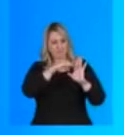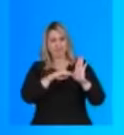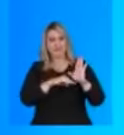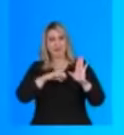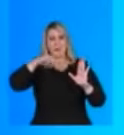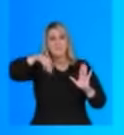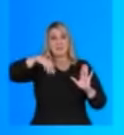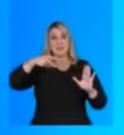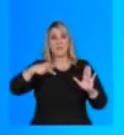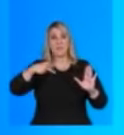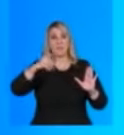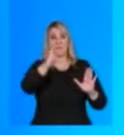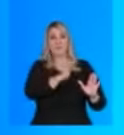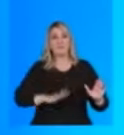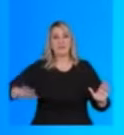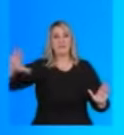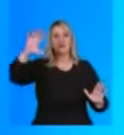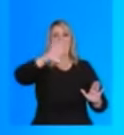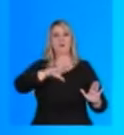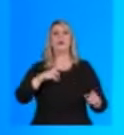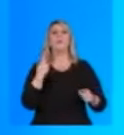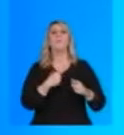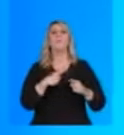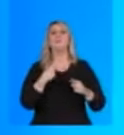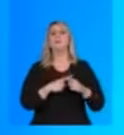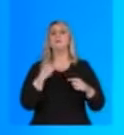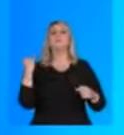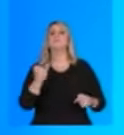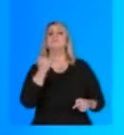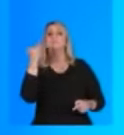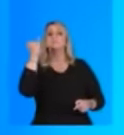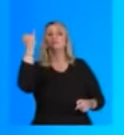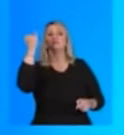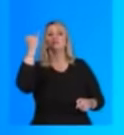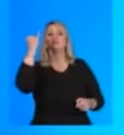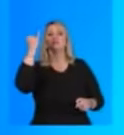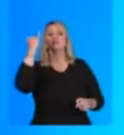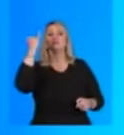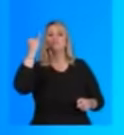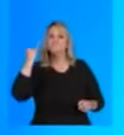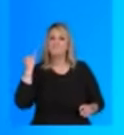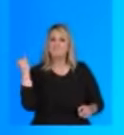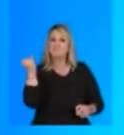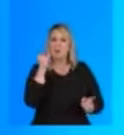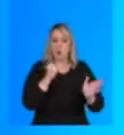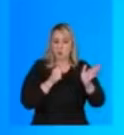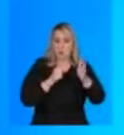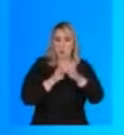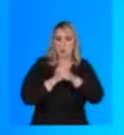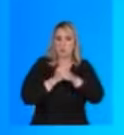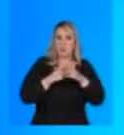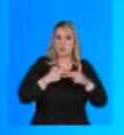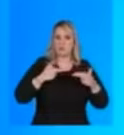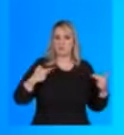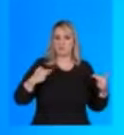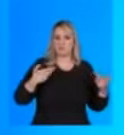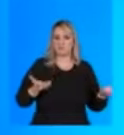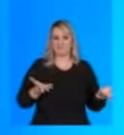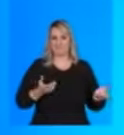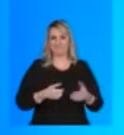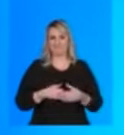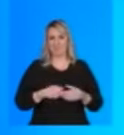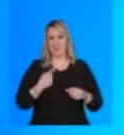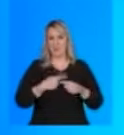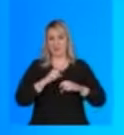do Ministério Público Federal Mas por que é que é importante tão importante esconder as coisas ora porque